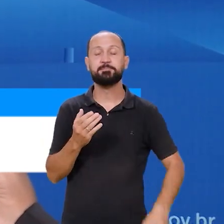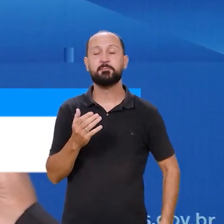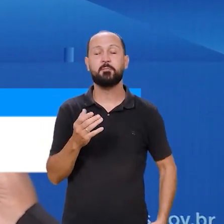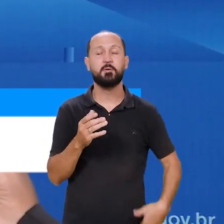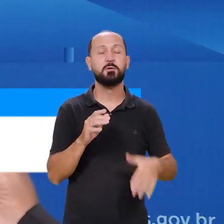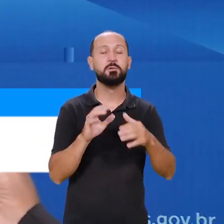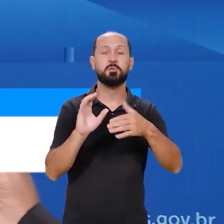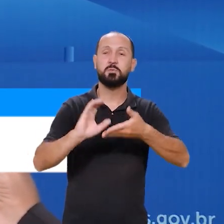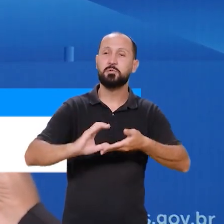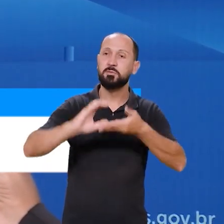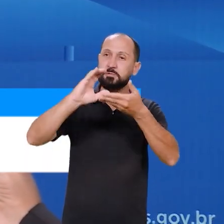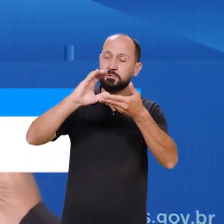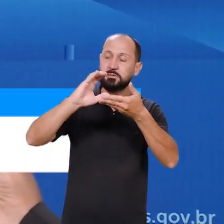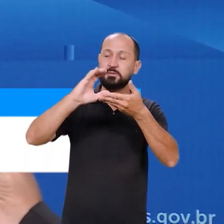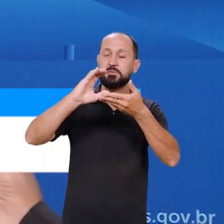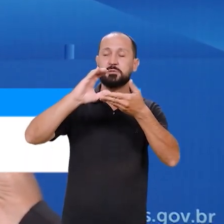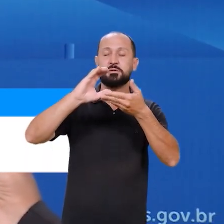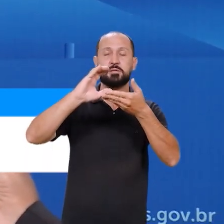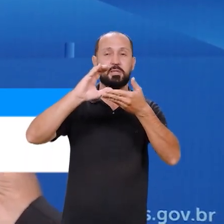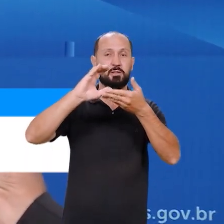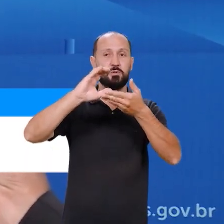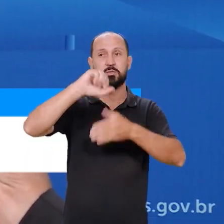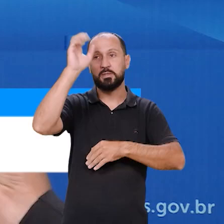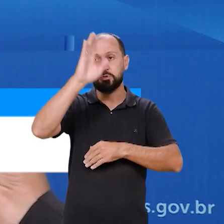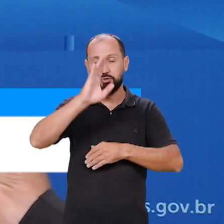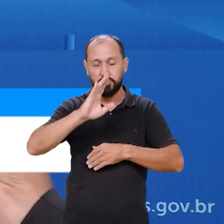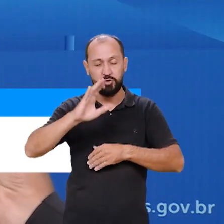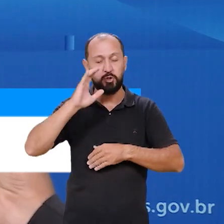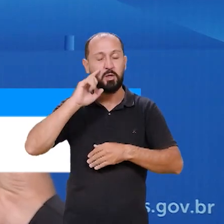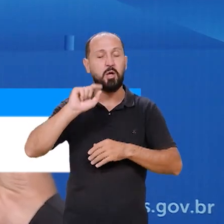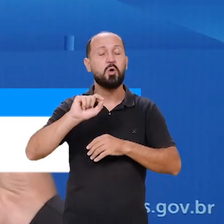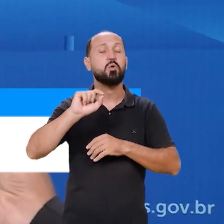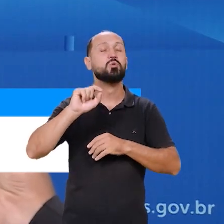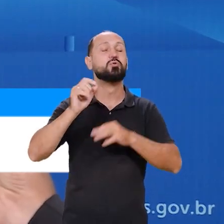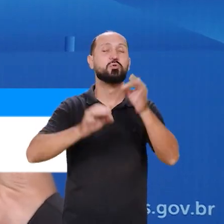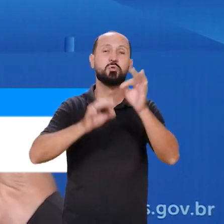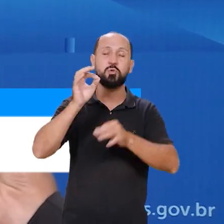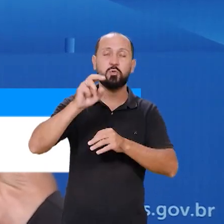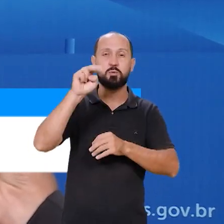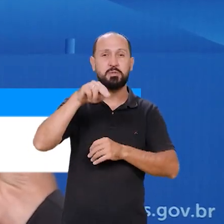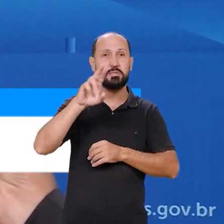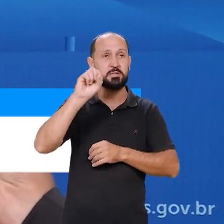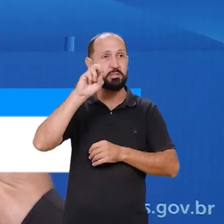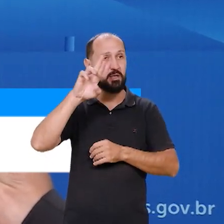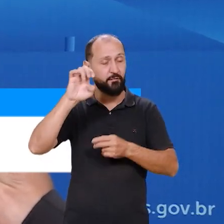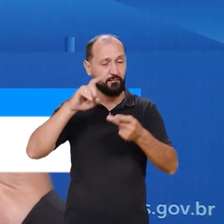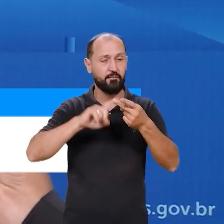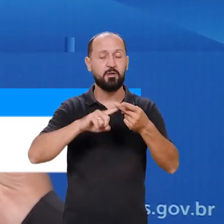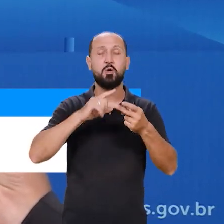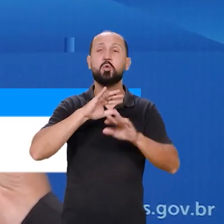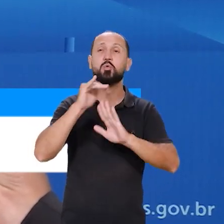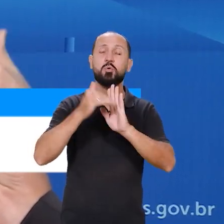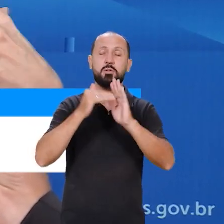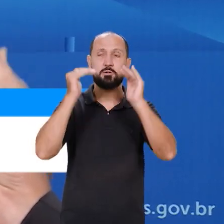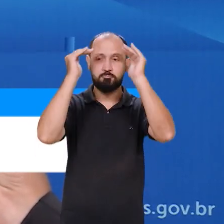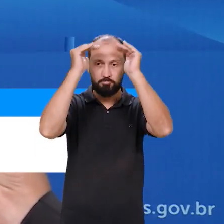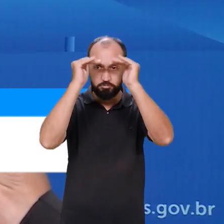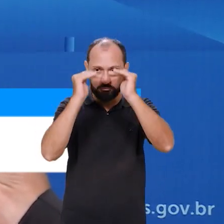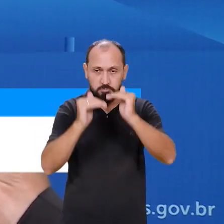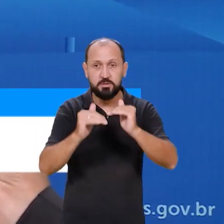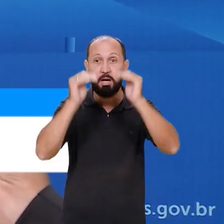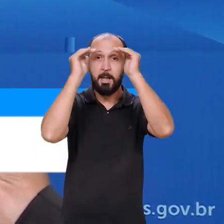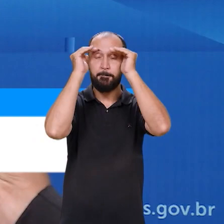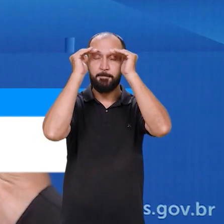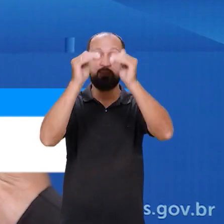estudo massivo do Conselho Nacional de Justiça, Conselho Nacional do Ministério Público, Unicef, Childhood. Então,